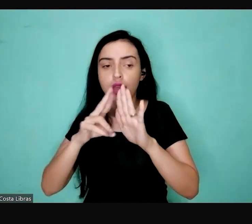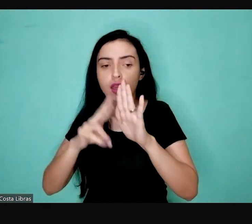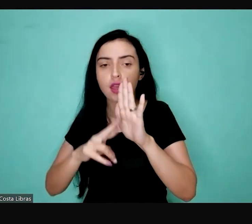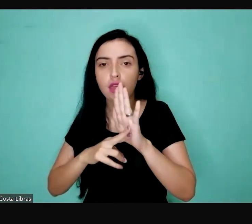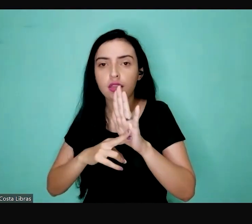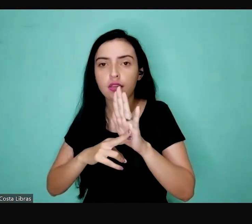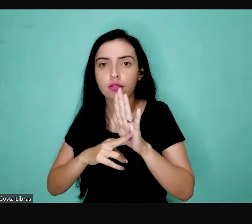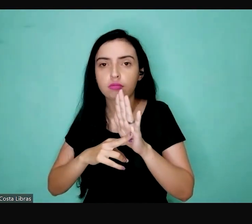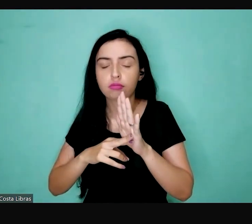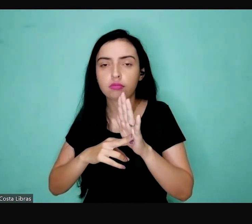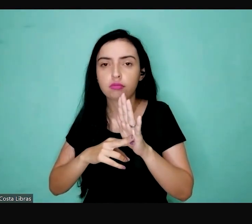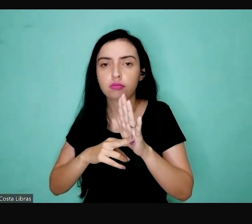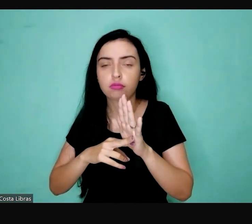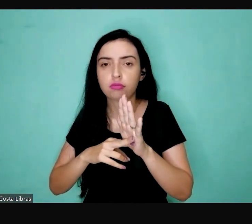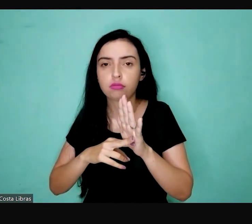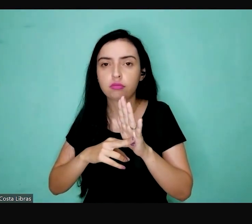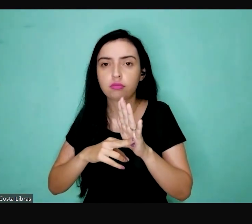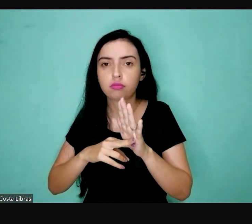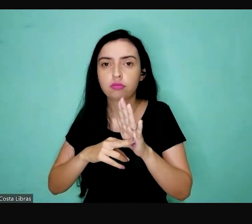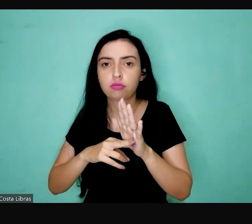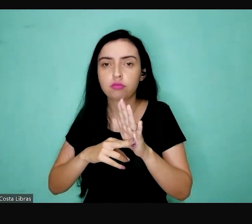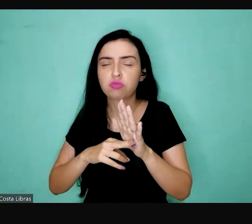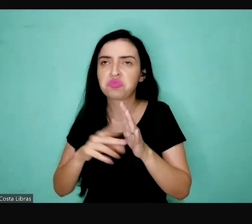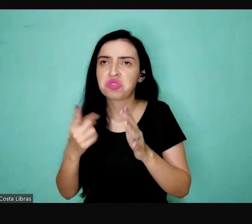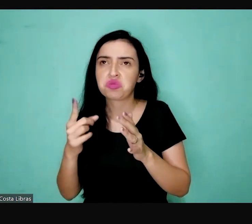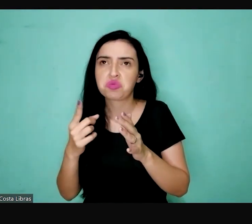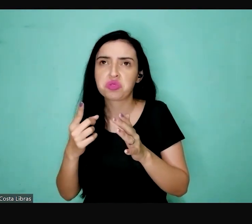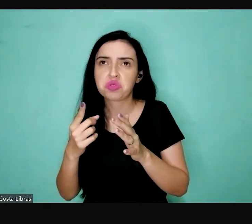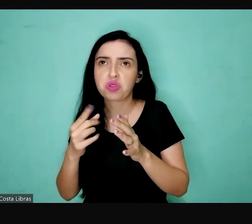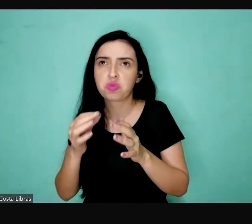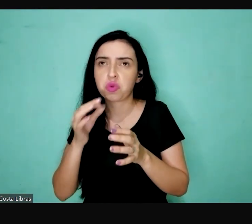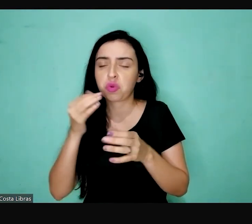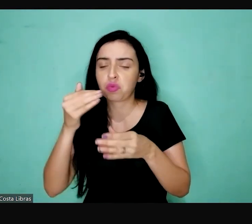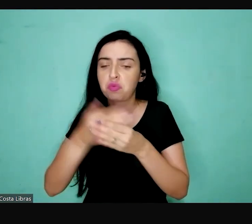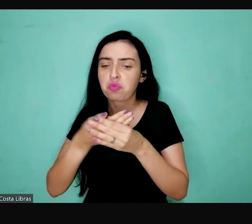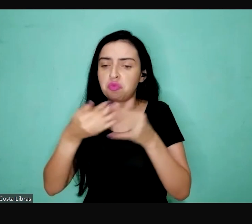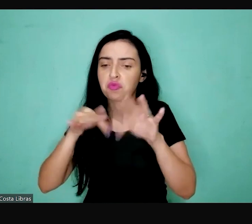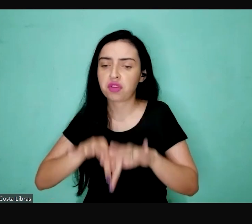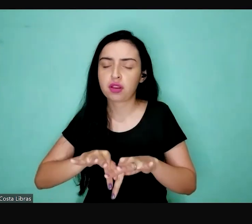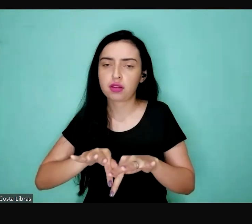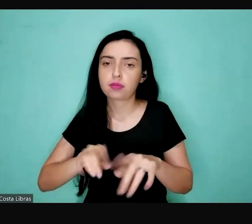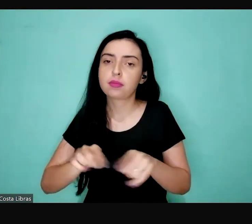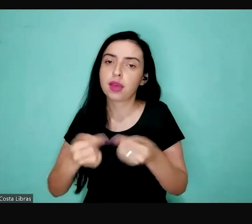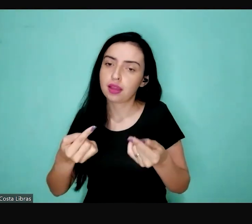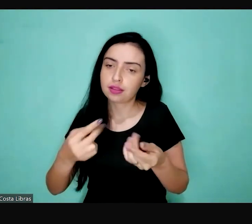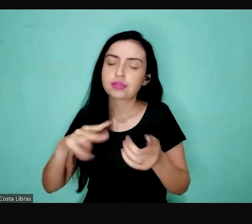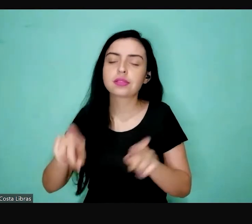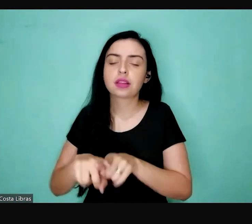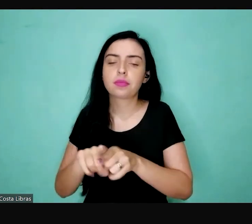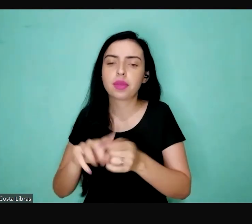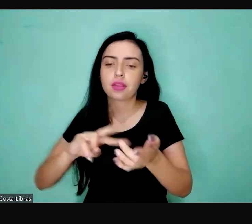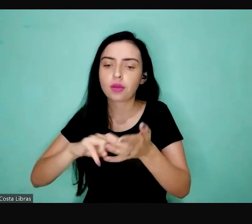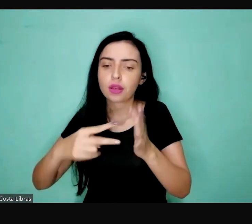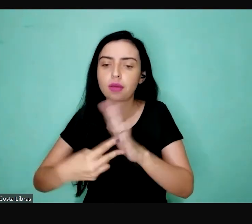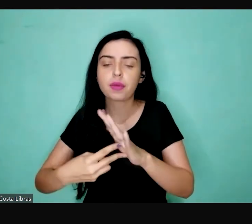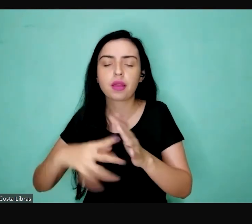efeito não só coisa julgada, também da coisa interpretada, uma criação,